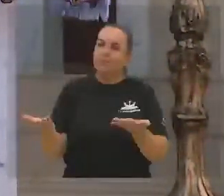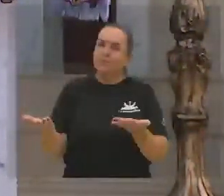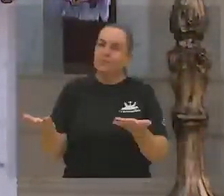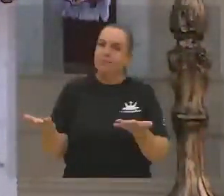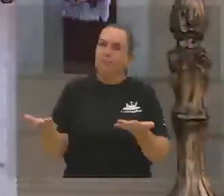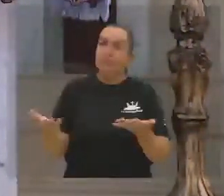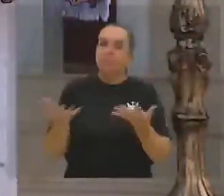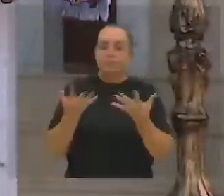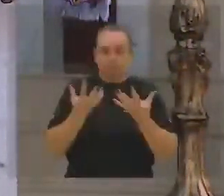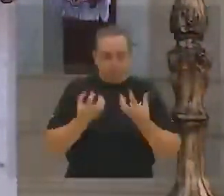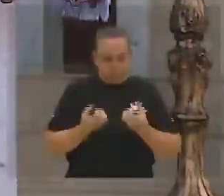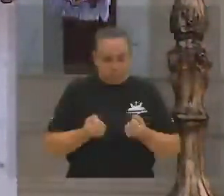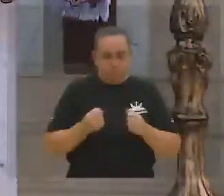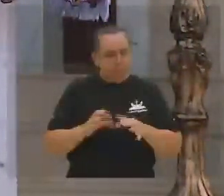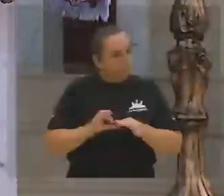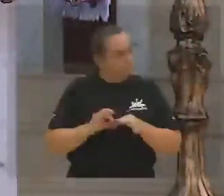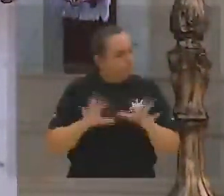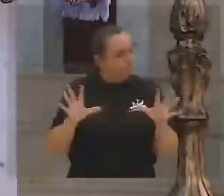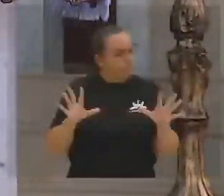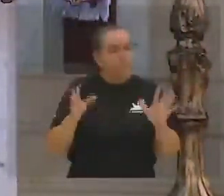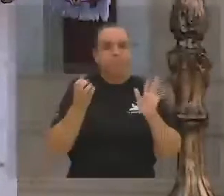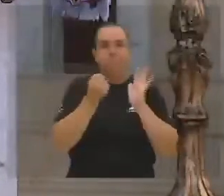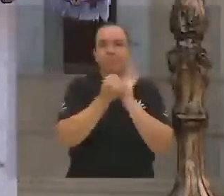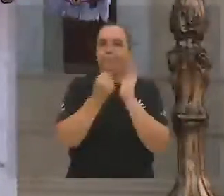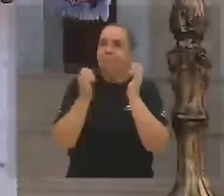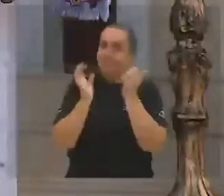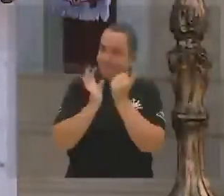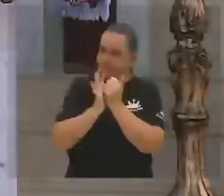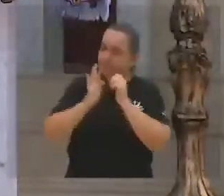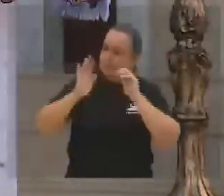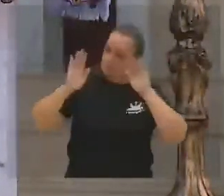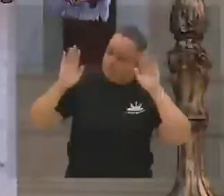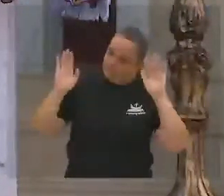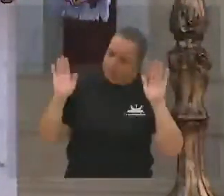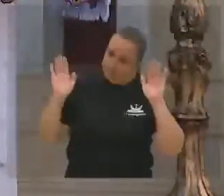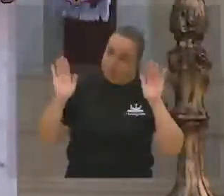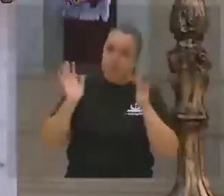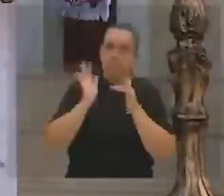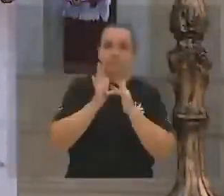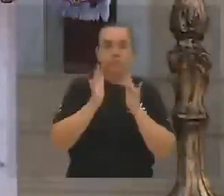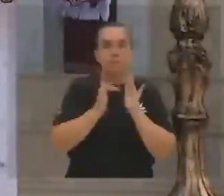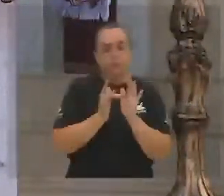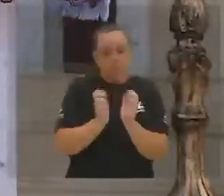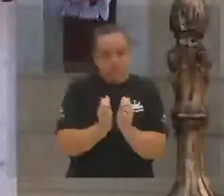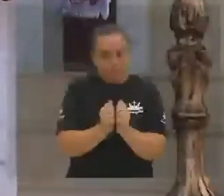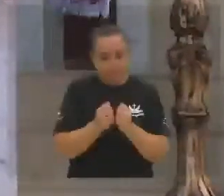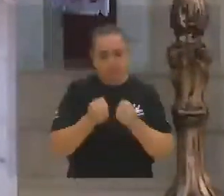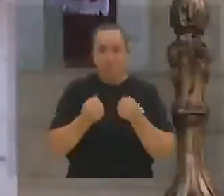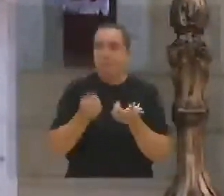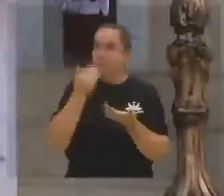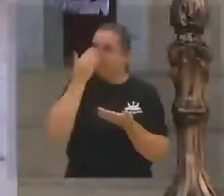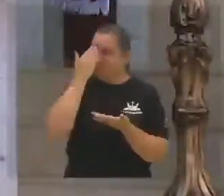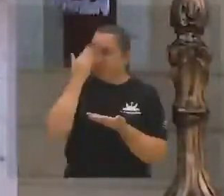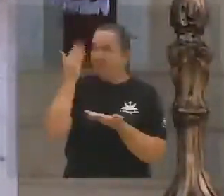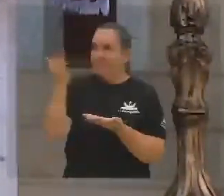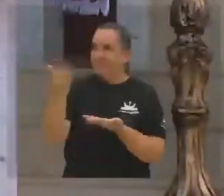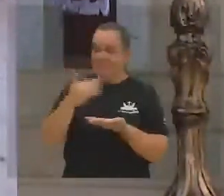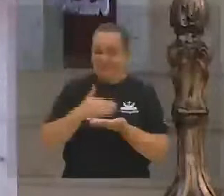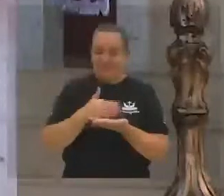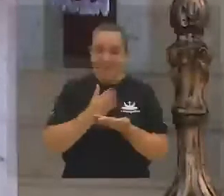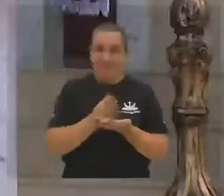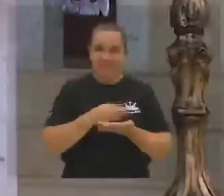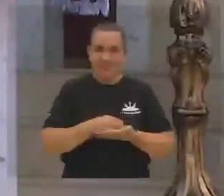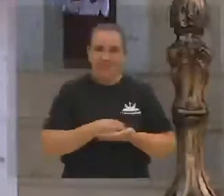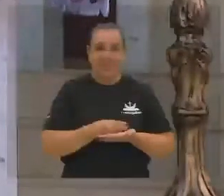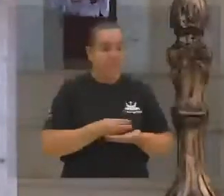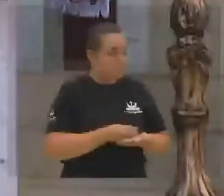e abraçando livremente a paixão, ele tomou o pão, deu graças e o